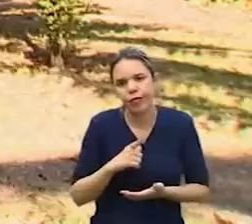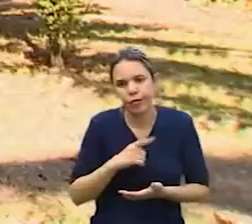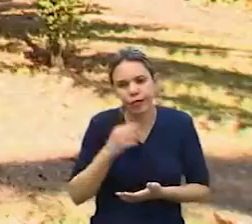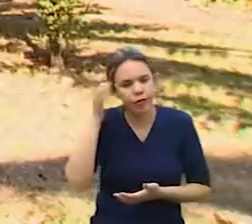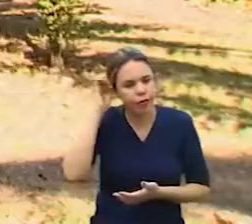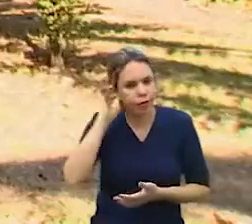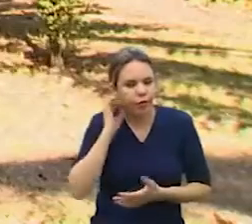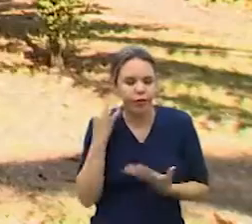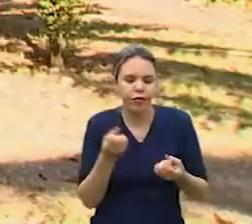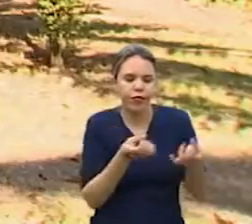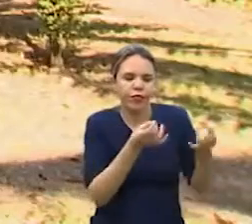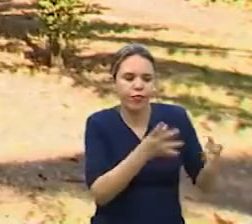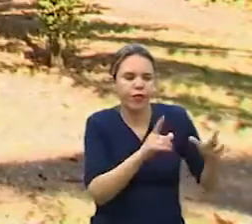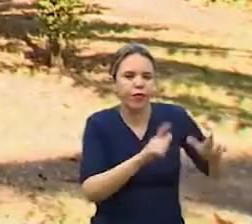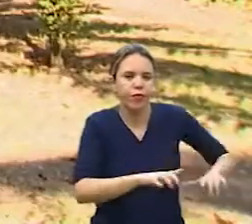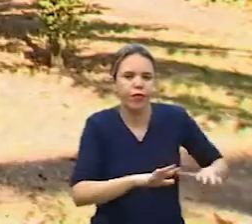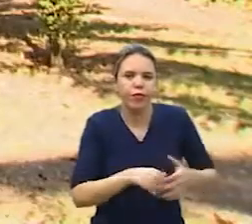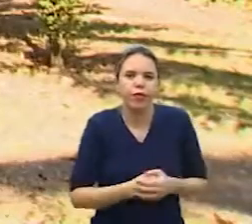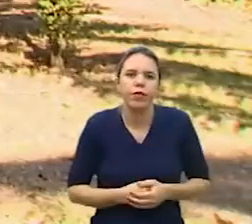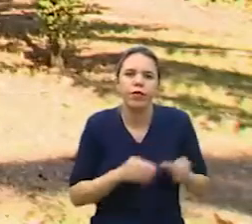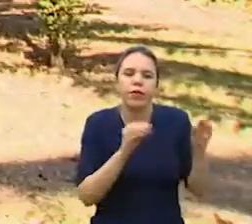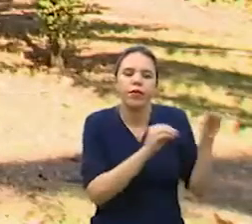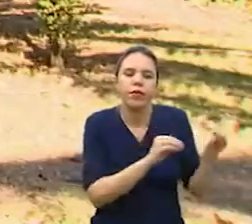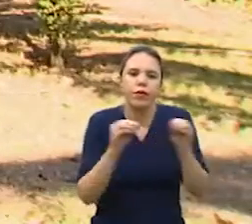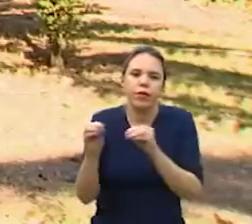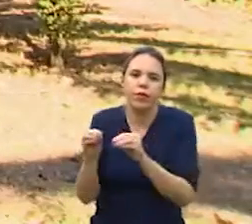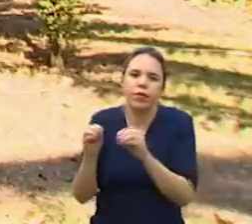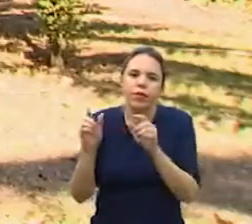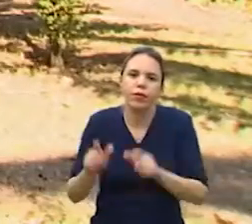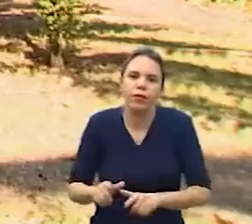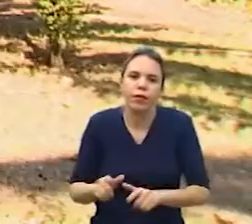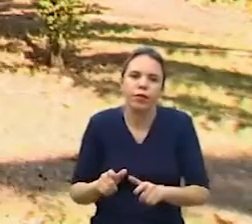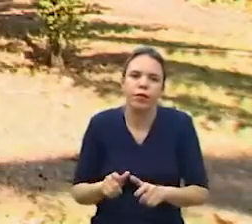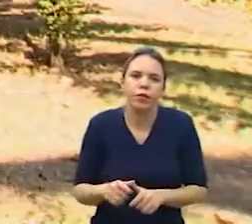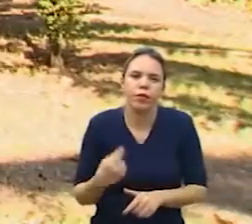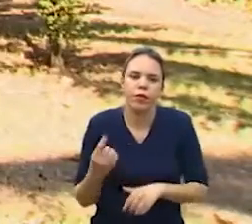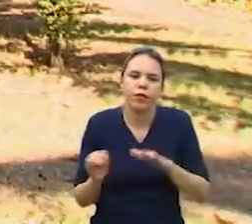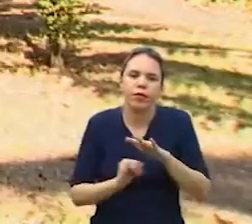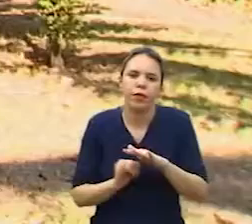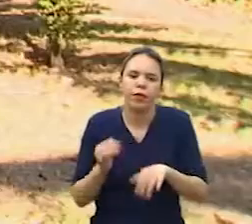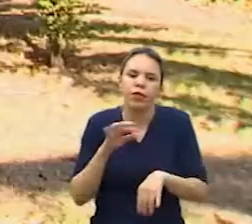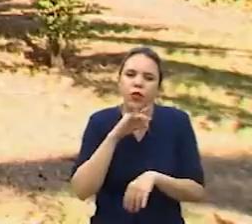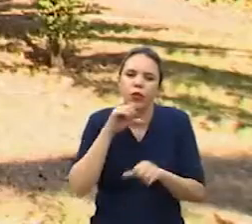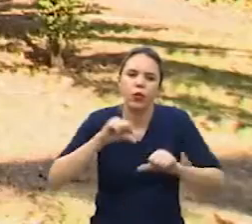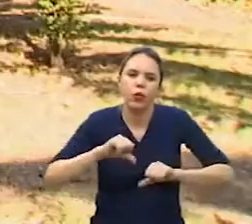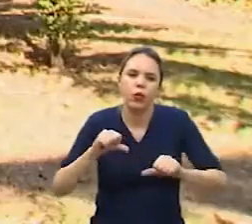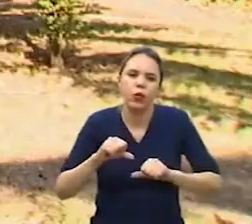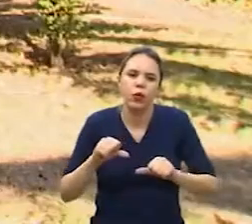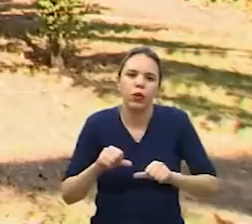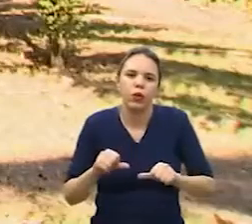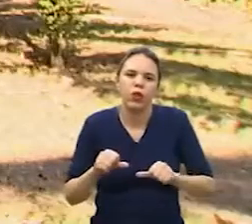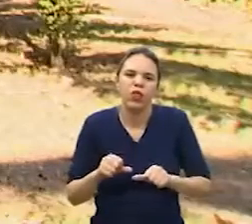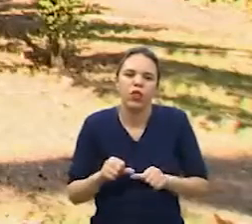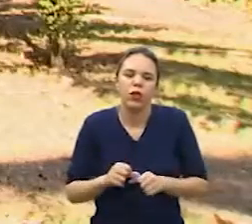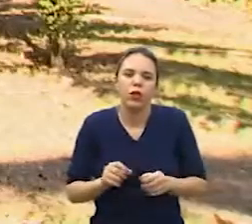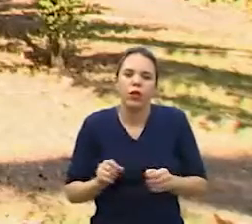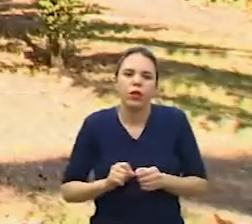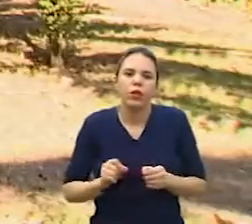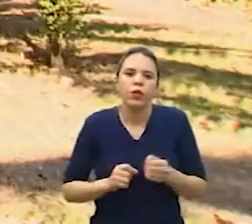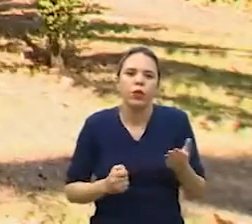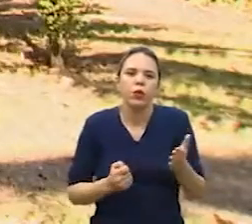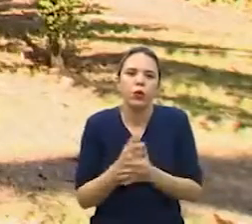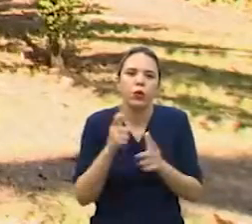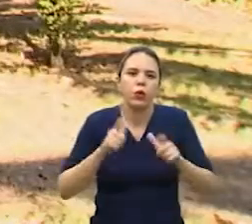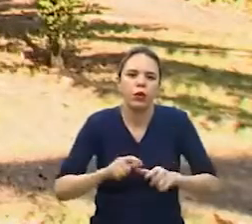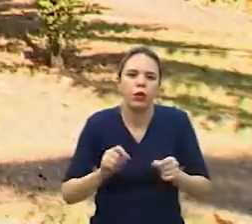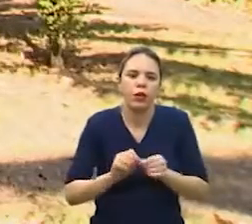e tal. Daí nós tivemos que, vamos sair daqui. Daí a situação da entidade ficou muito ruim. A gente pegou e falou, vamos